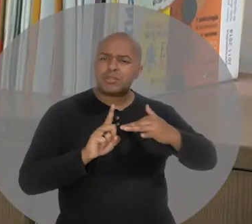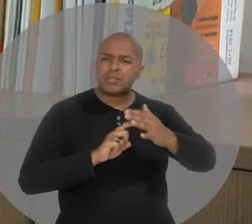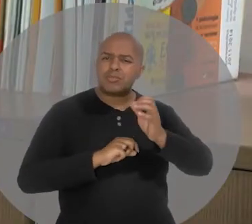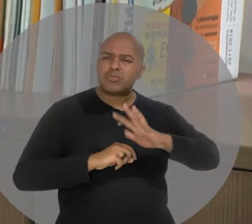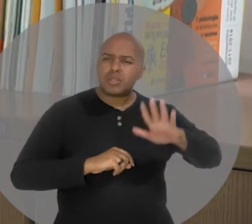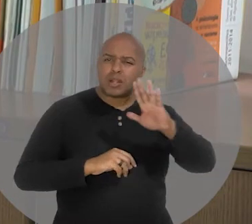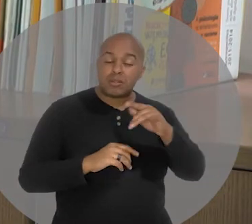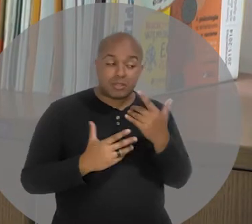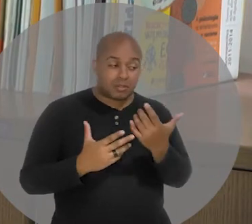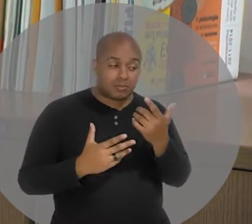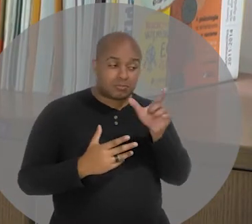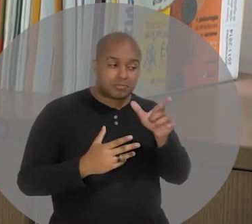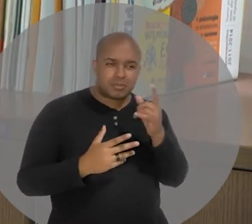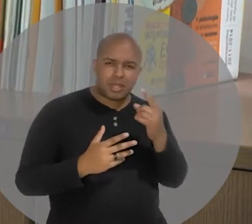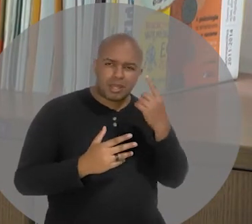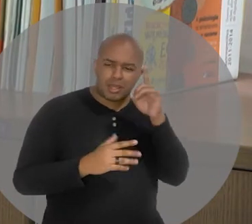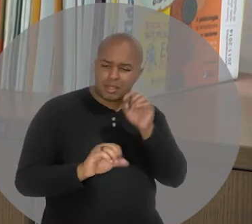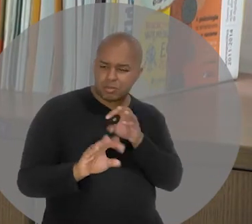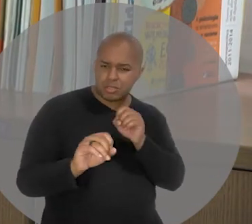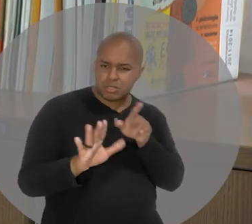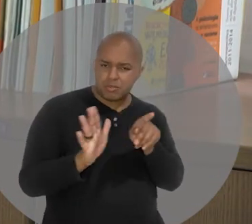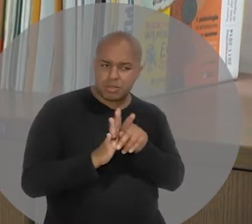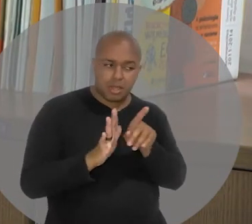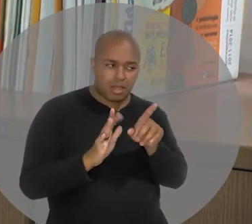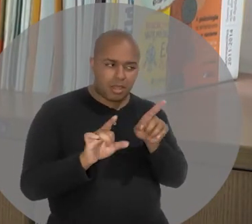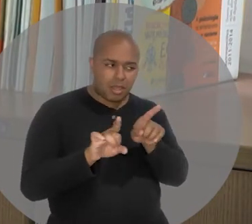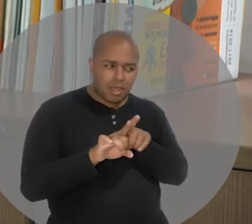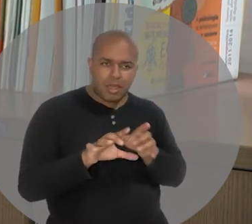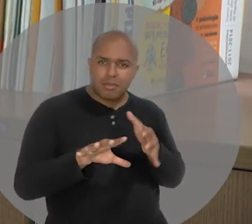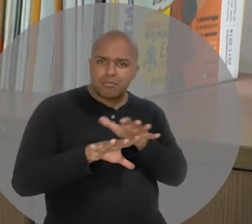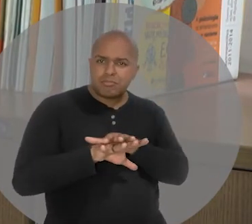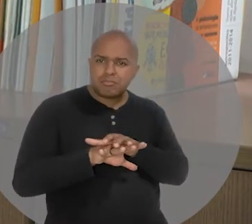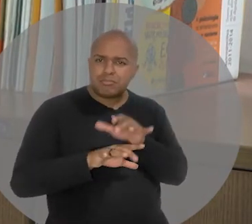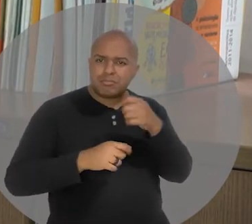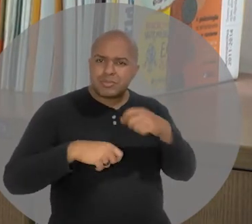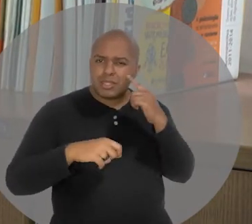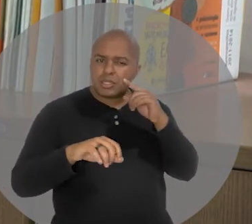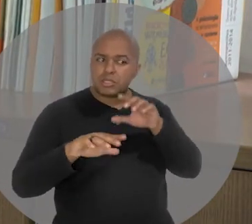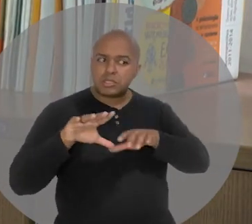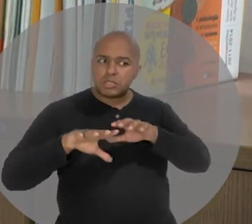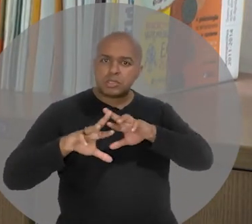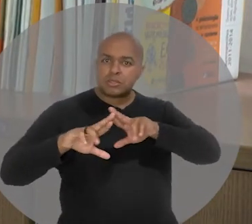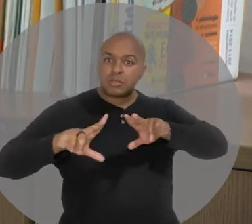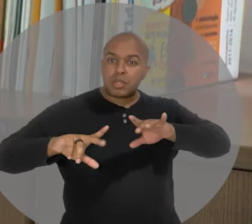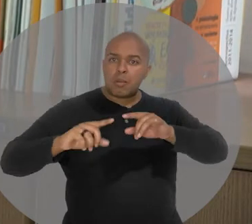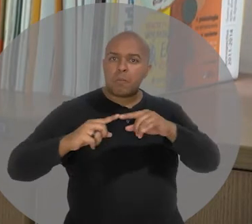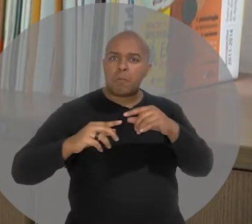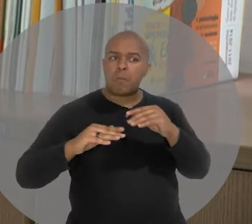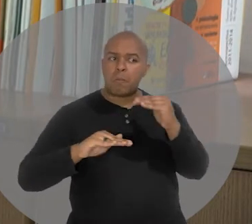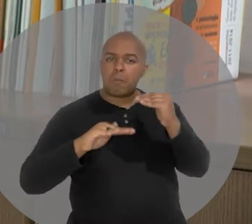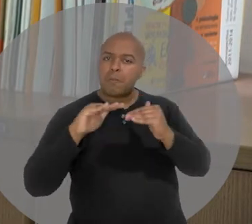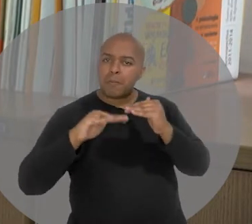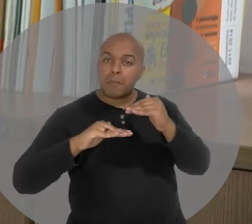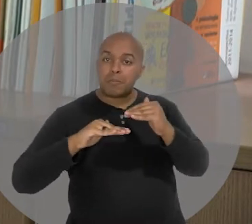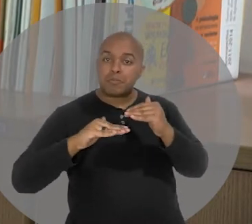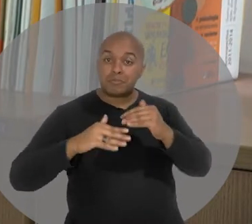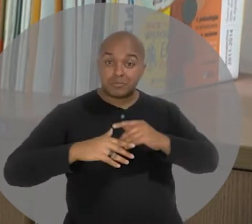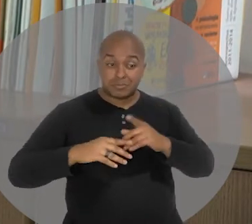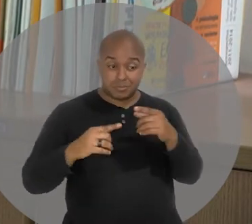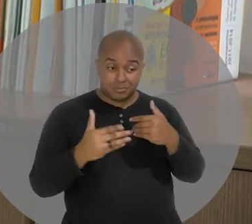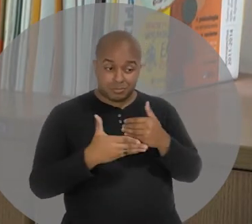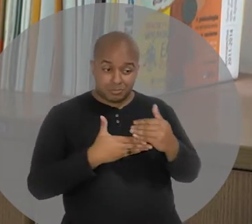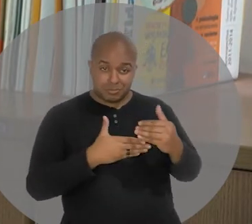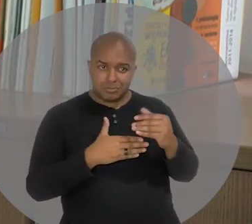Então, a educação inclusiva, ela depende de vários níveis. Desde o